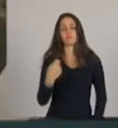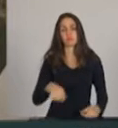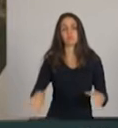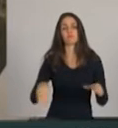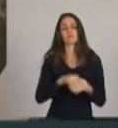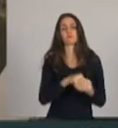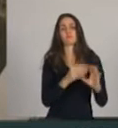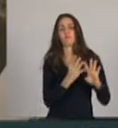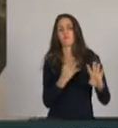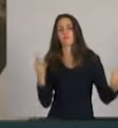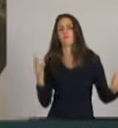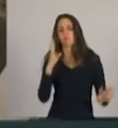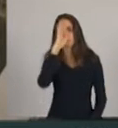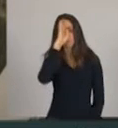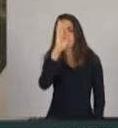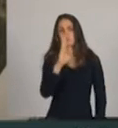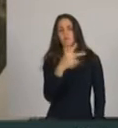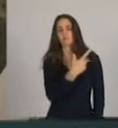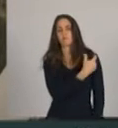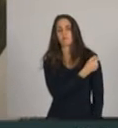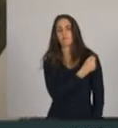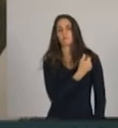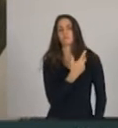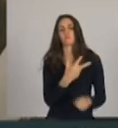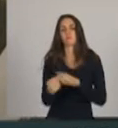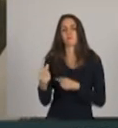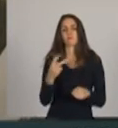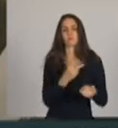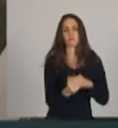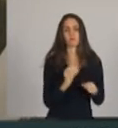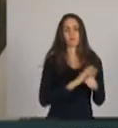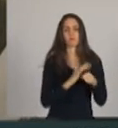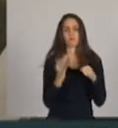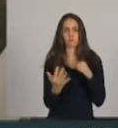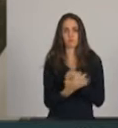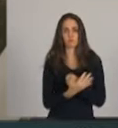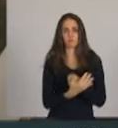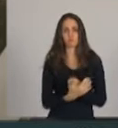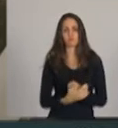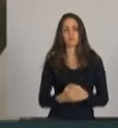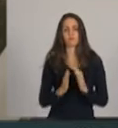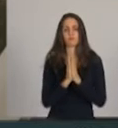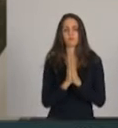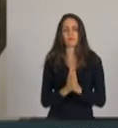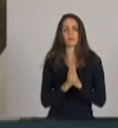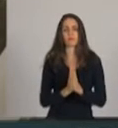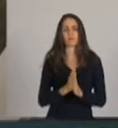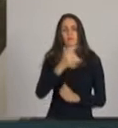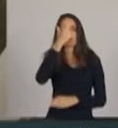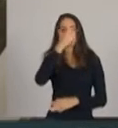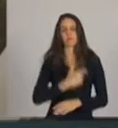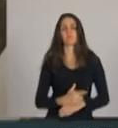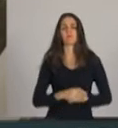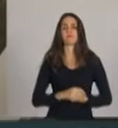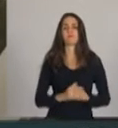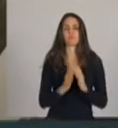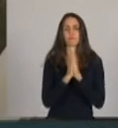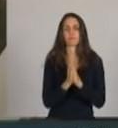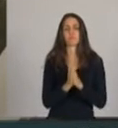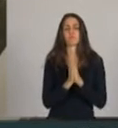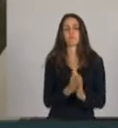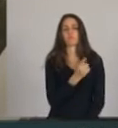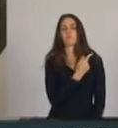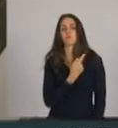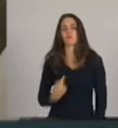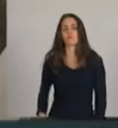vacinação contra o Covid-19. É um apelo, repito, que faço ao